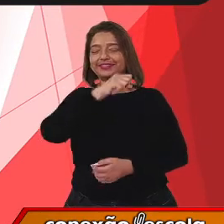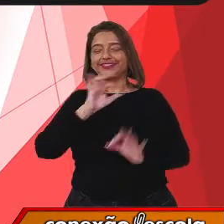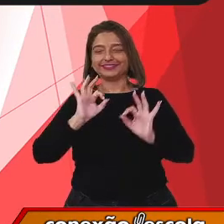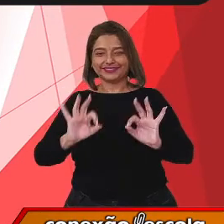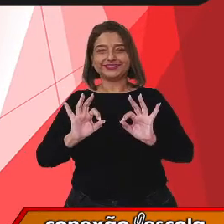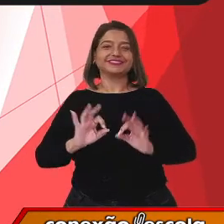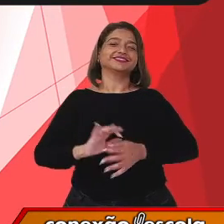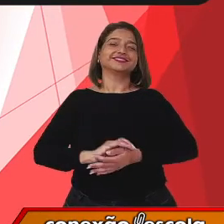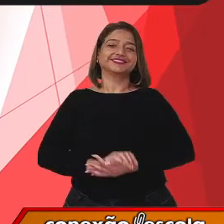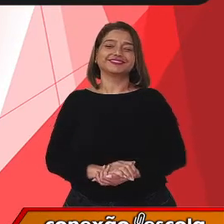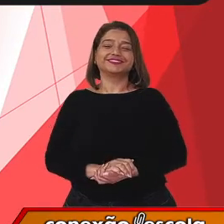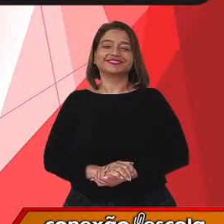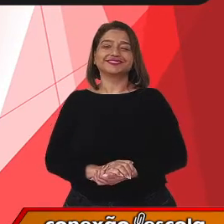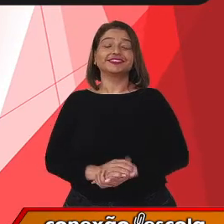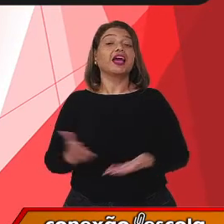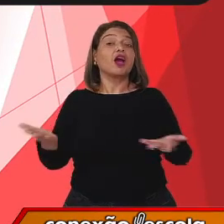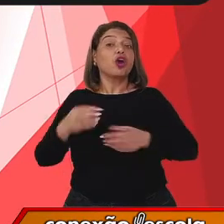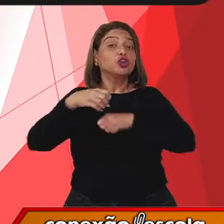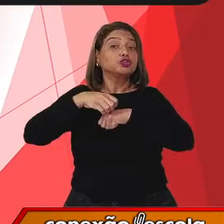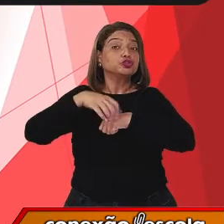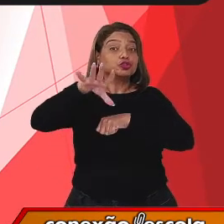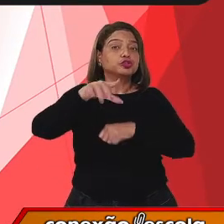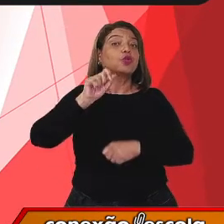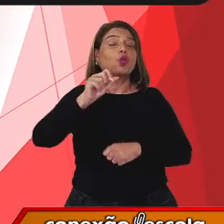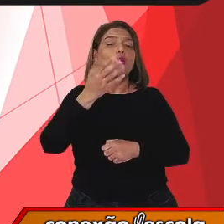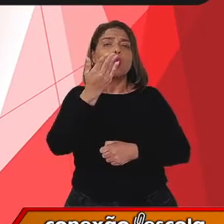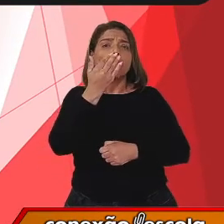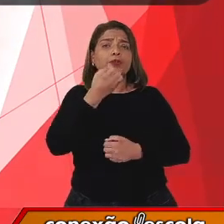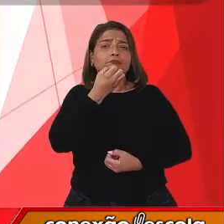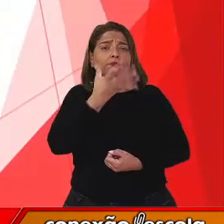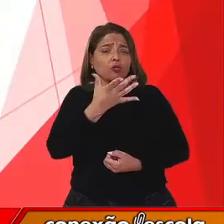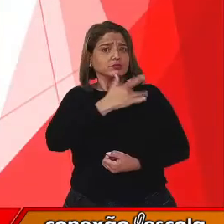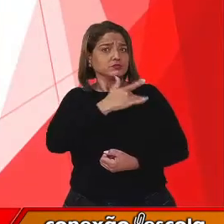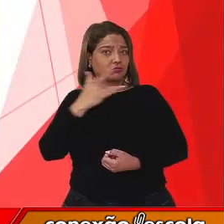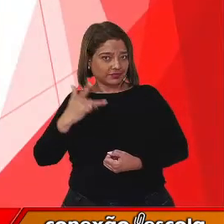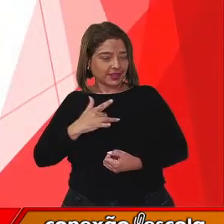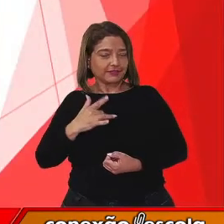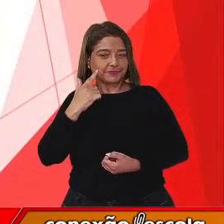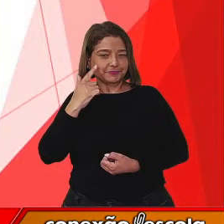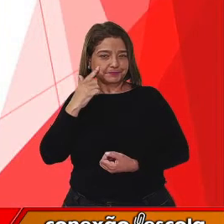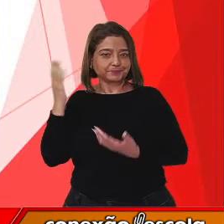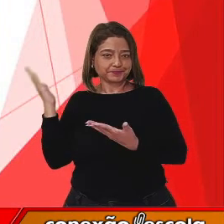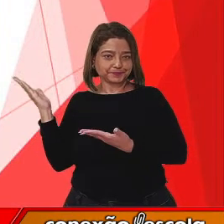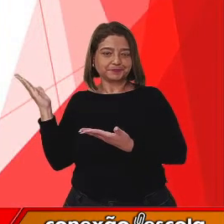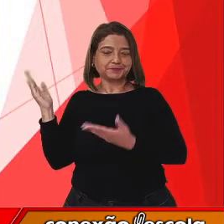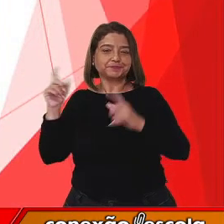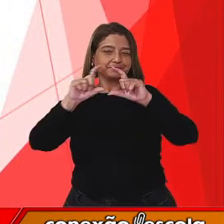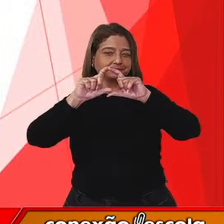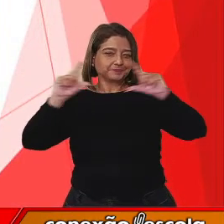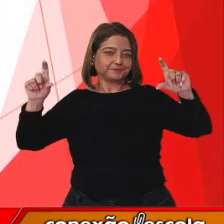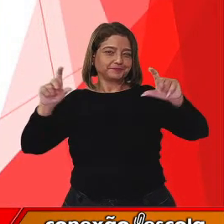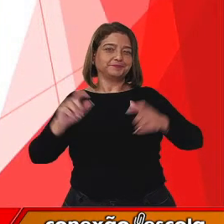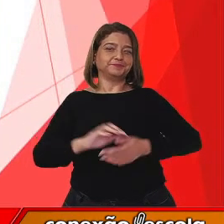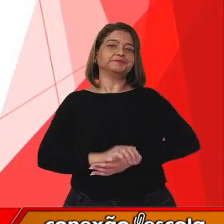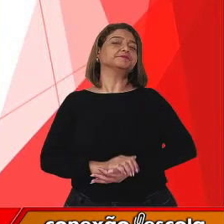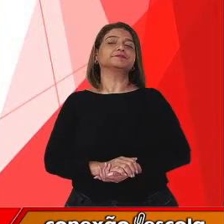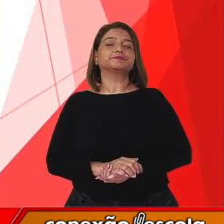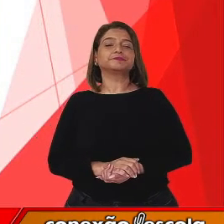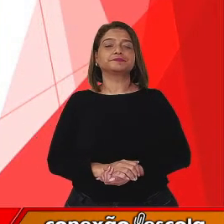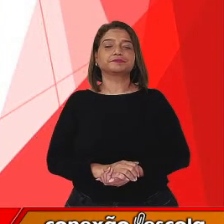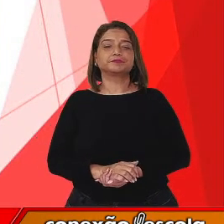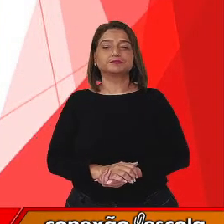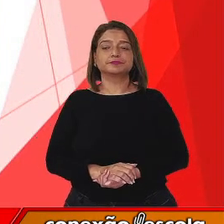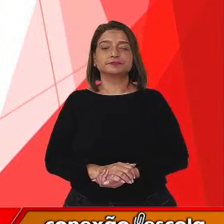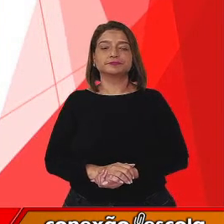bom, pessoal? Então, dicas para uma boa alimentação, vamos lá? Olha, eat a variety of whole